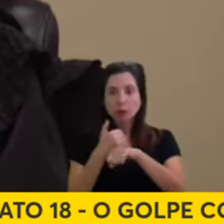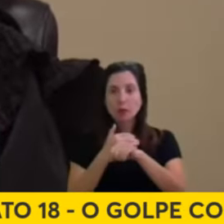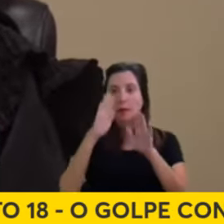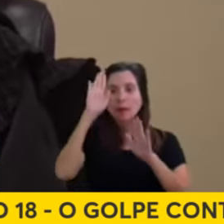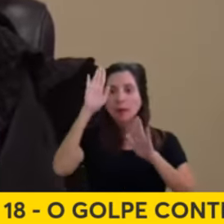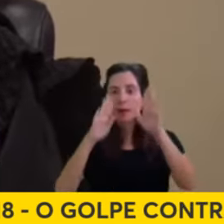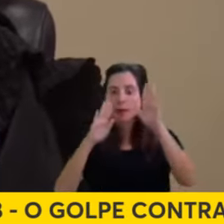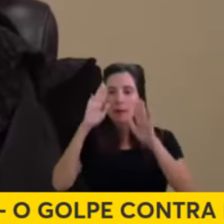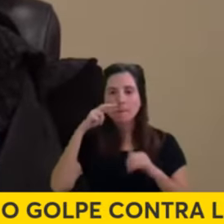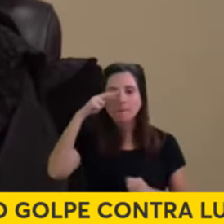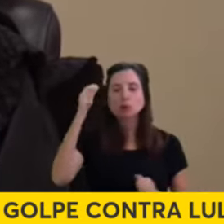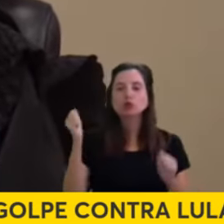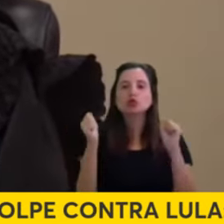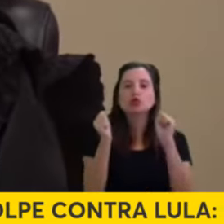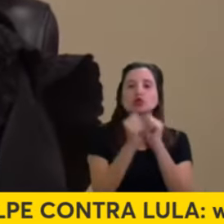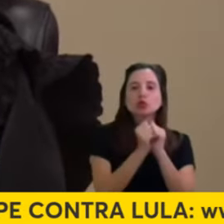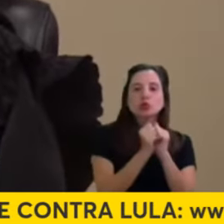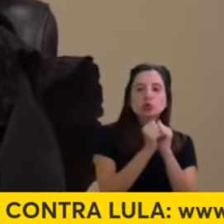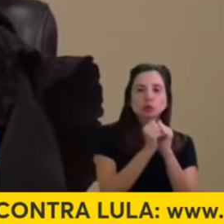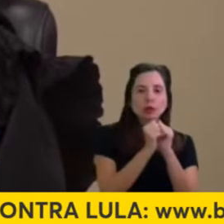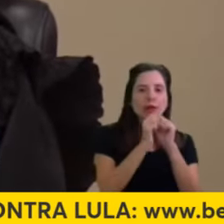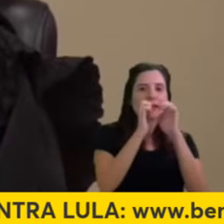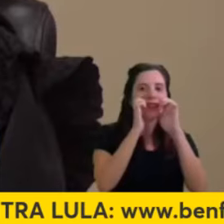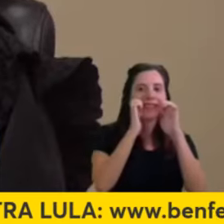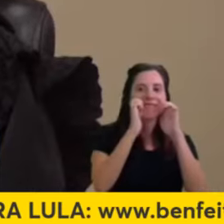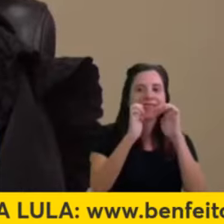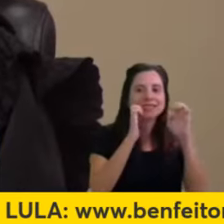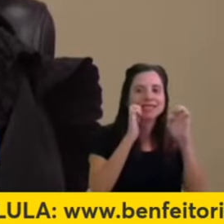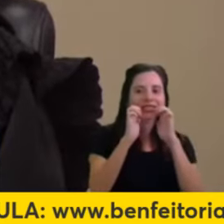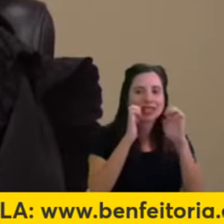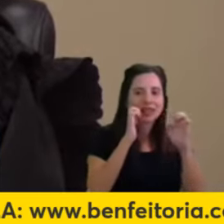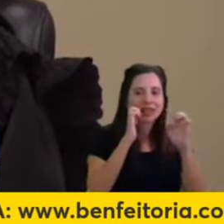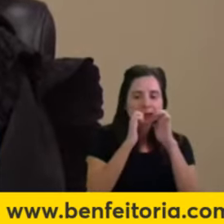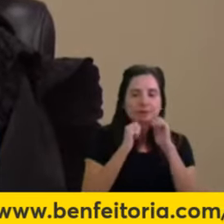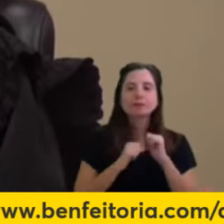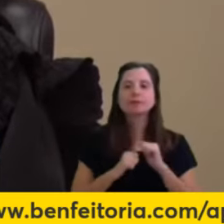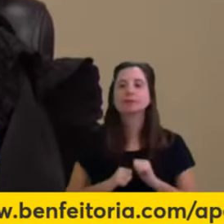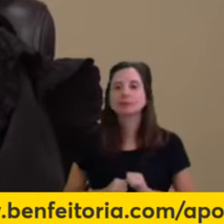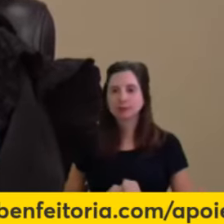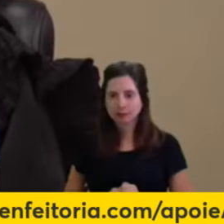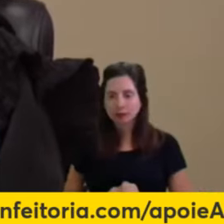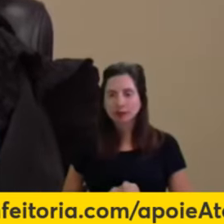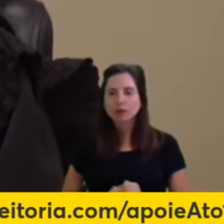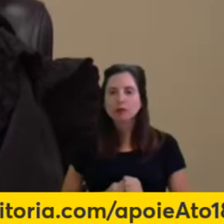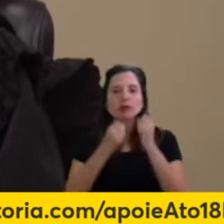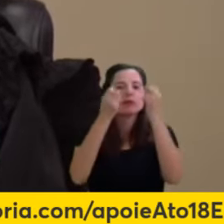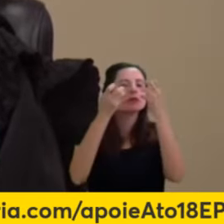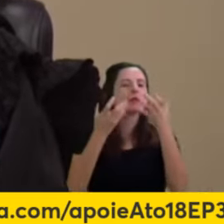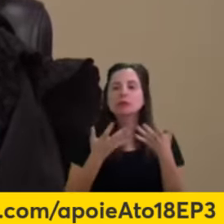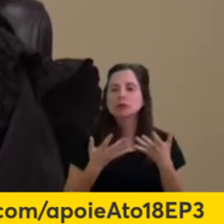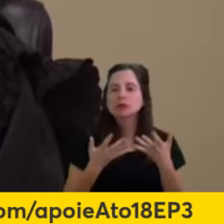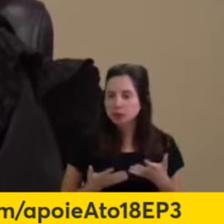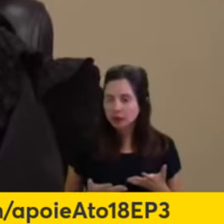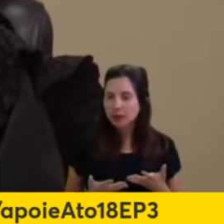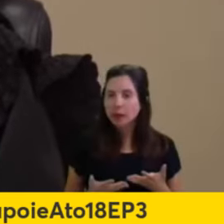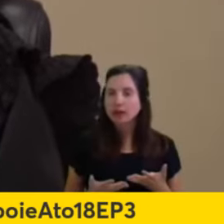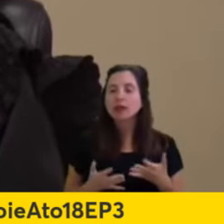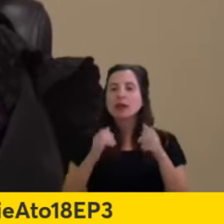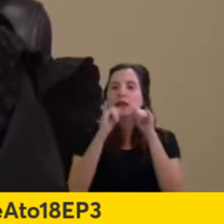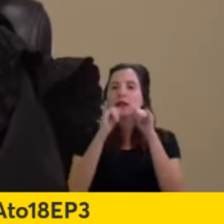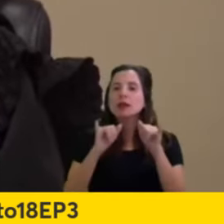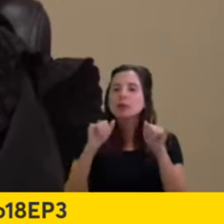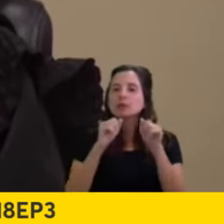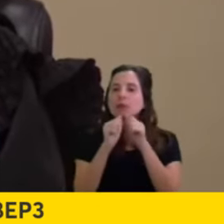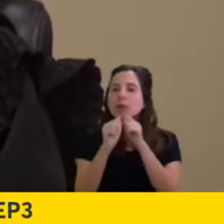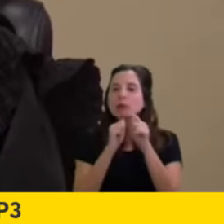ao público evangélico e Cristão verifica-se que tais afirmações foram contextualizadas exclusivamente em matérias jornalísticas e blogs não